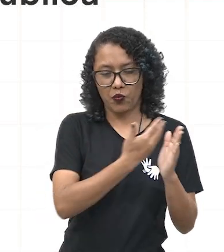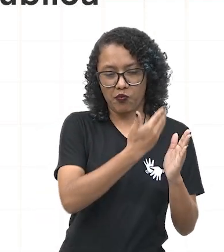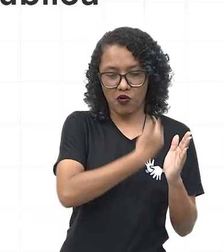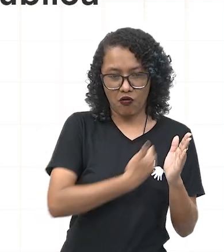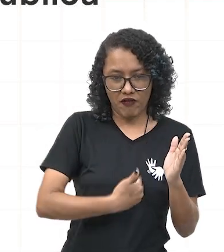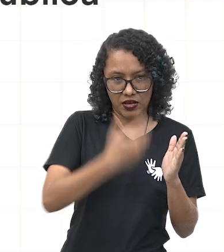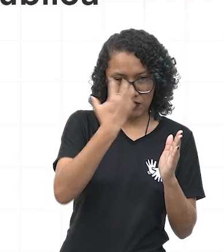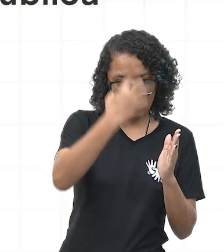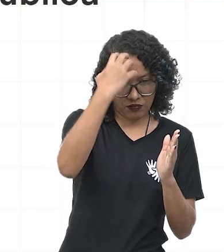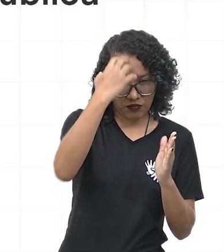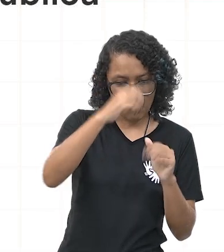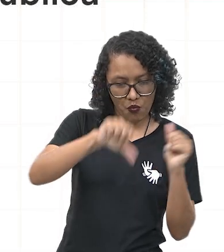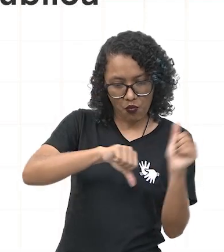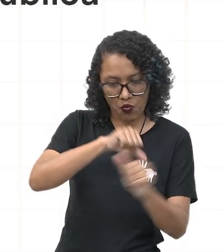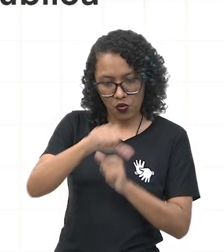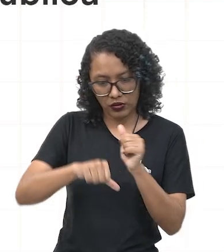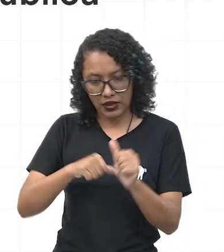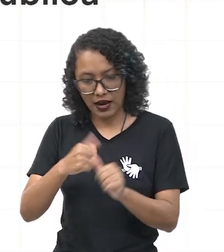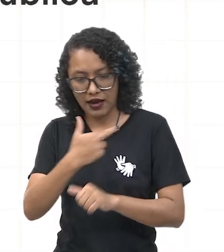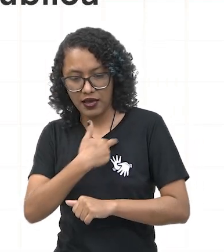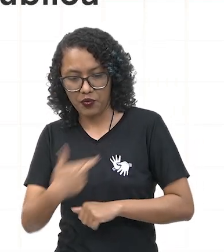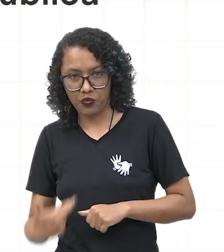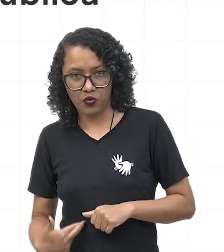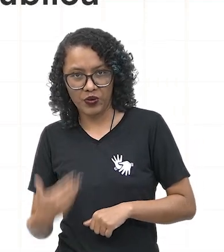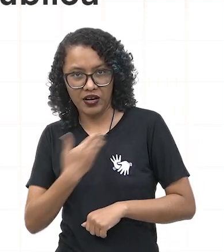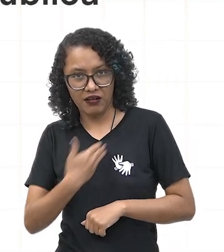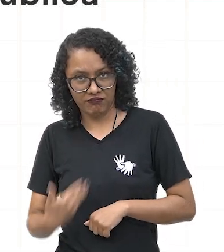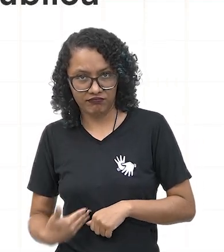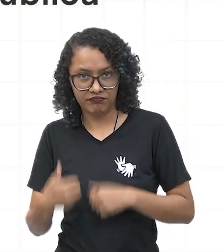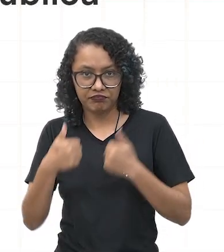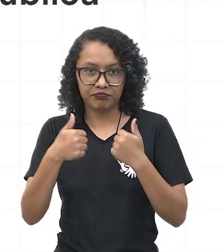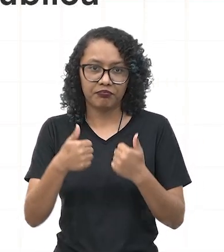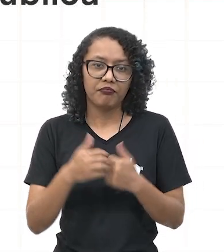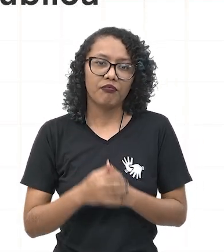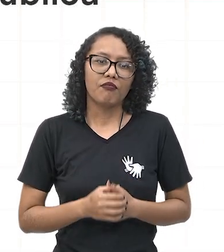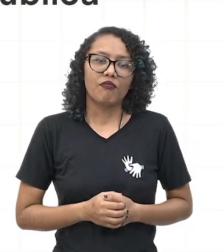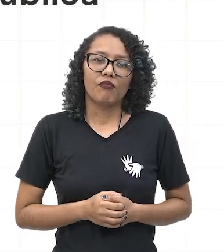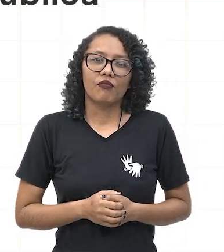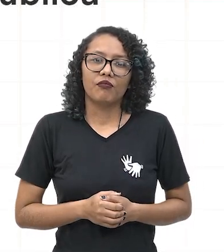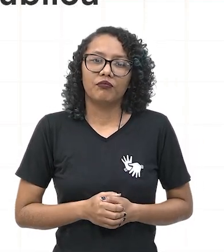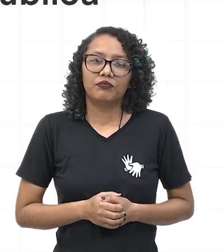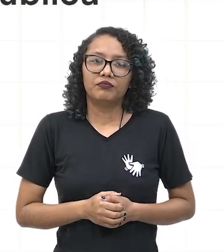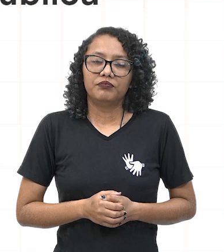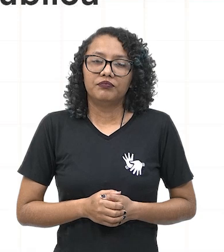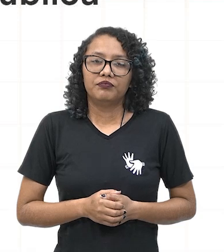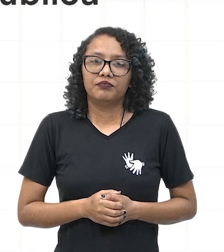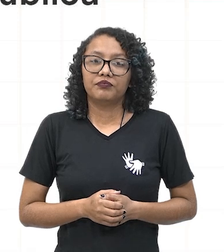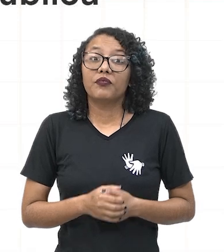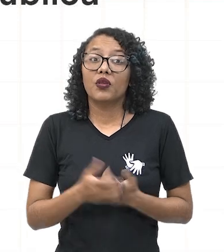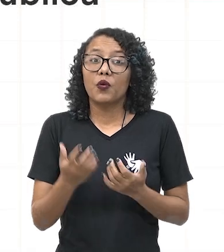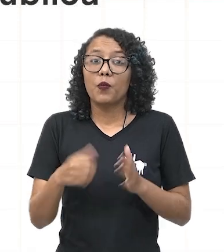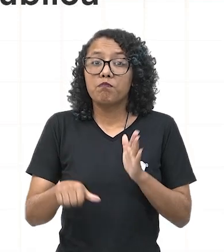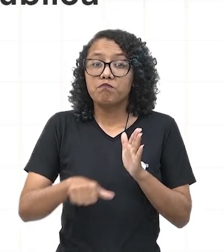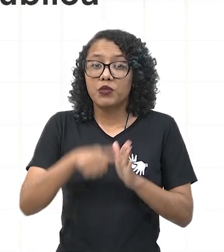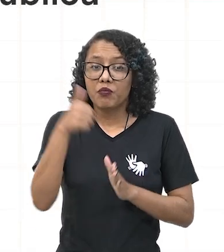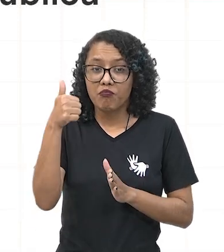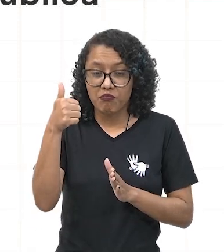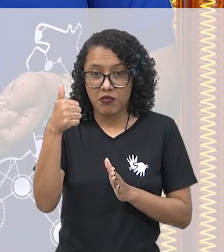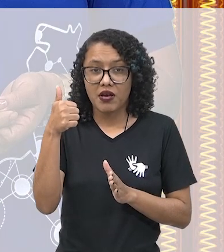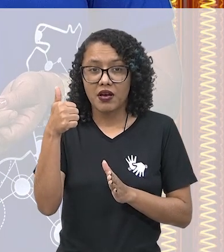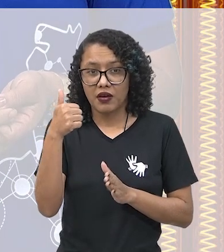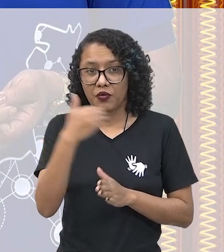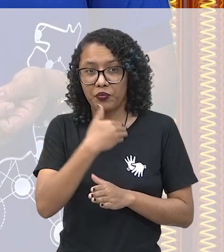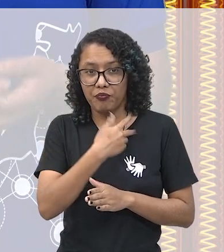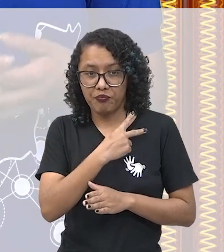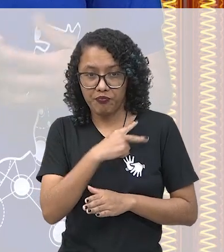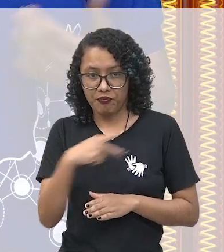a República. E nesse cenário, nós teremos o nosso primeiro presidente republicano, que foi o Marechal Deodoro